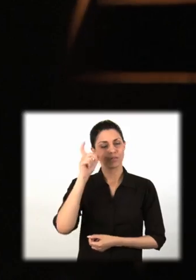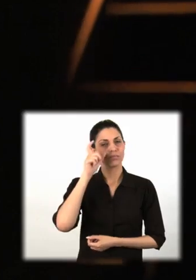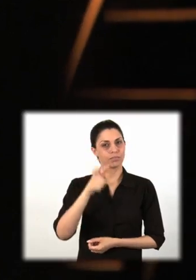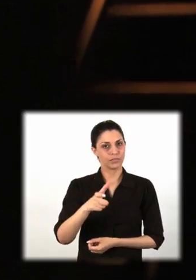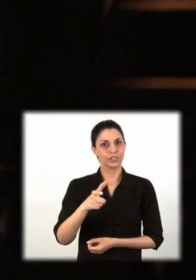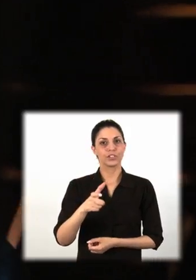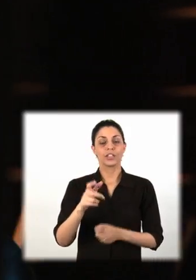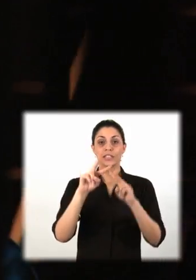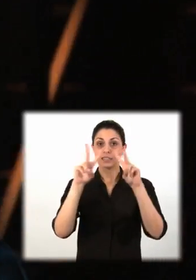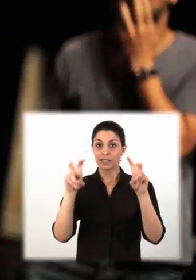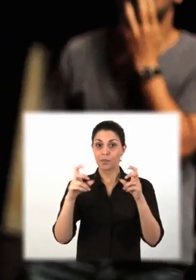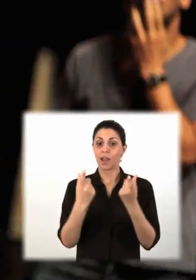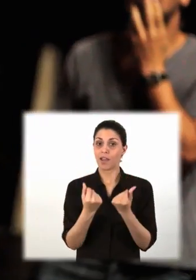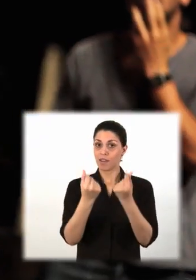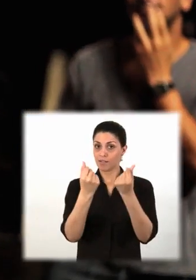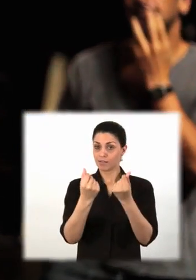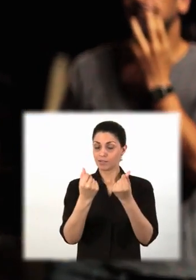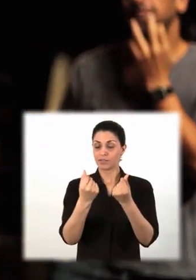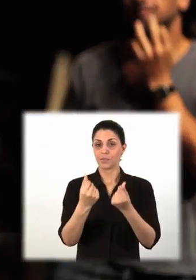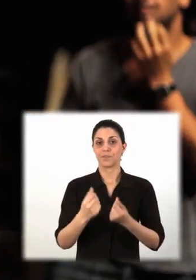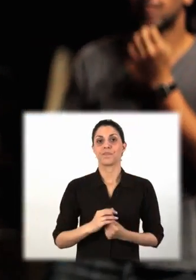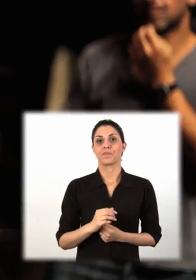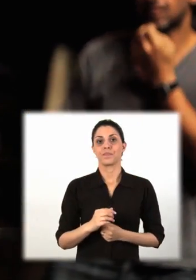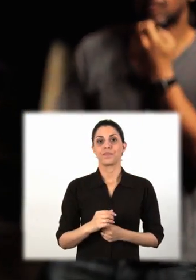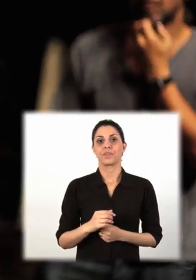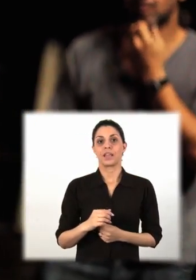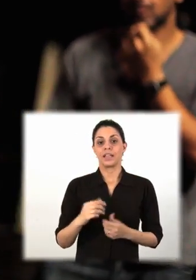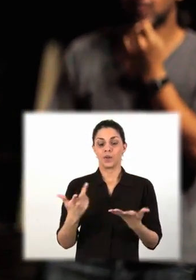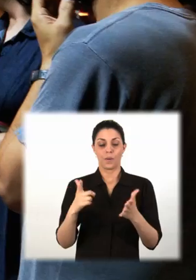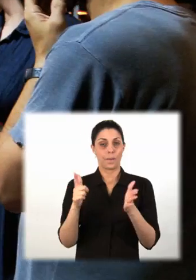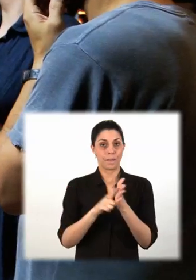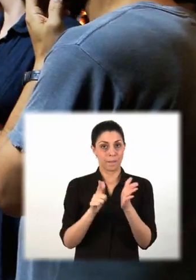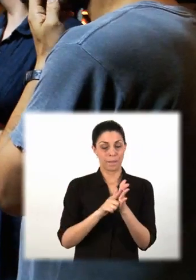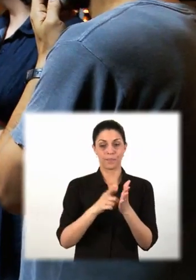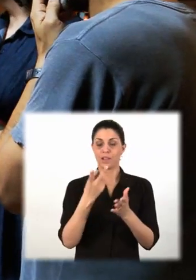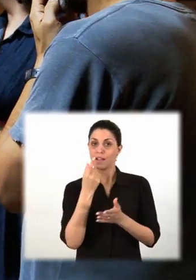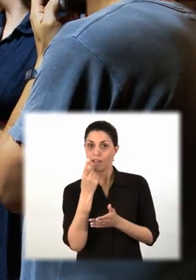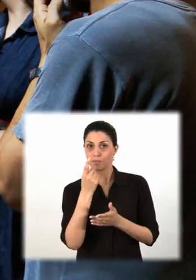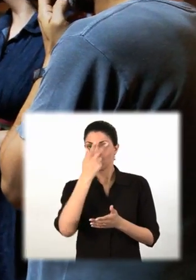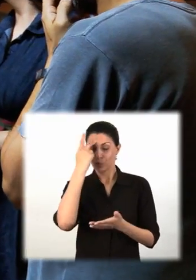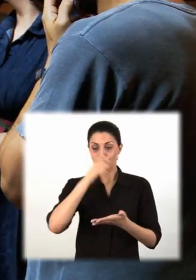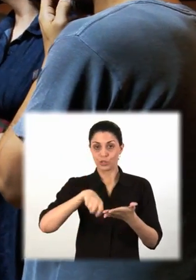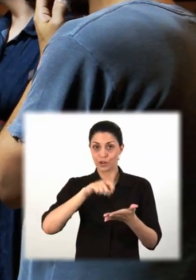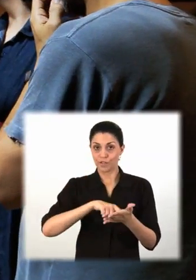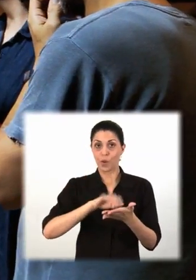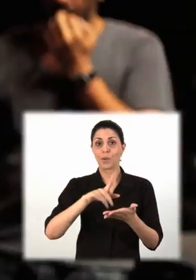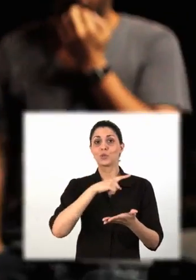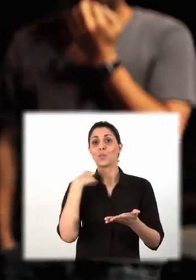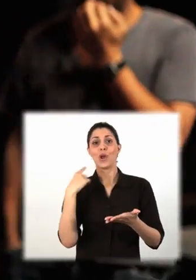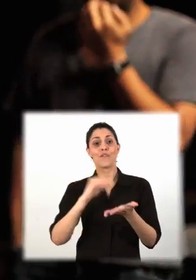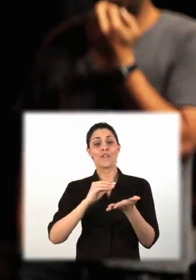muito interessante, que fala de uma herança. A pessoa pediu um lápis, um papel, escreveu o testamento, mas morreu antes de